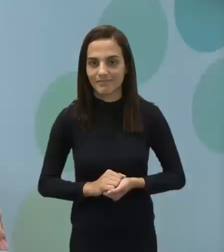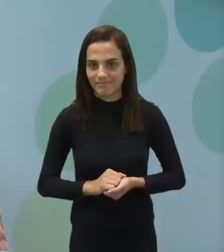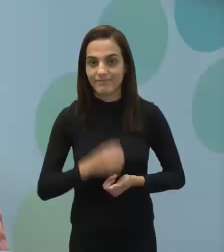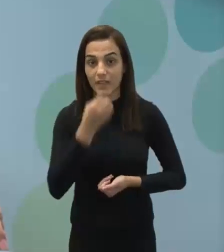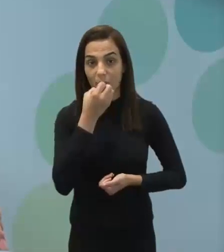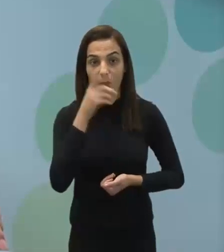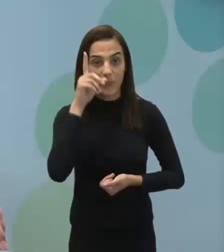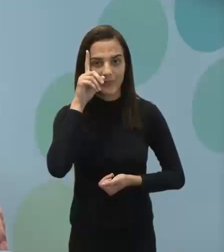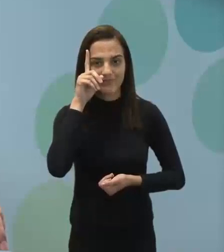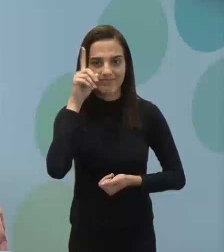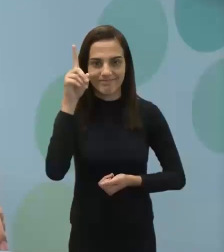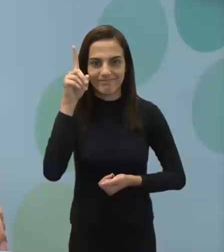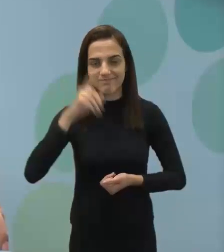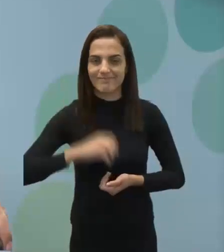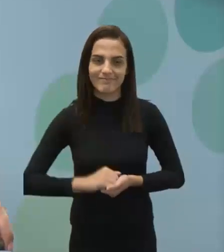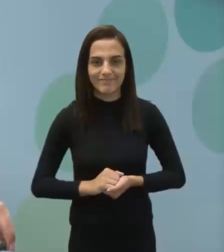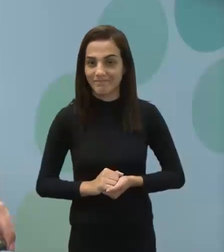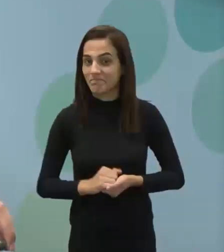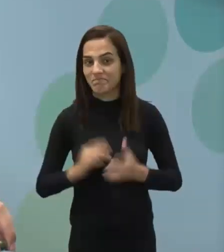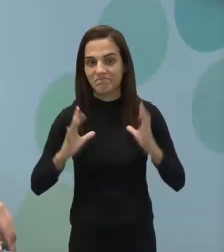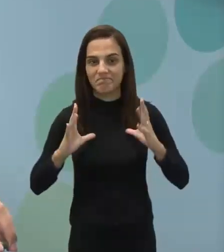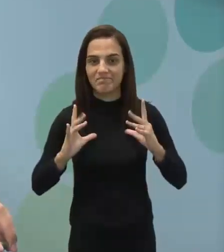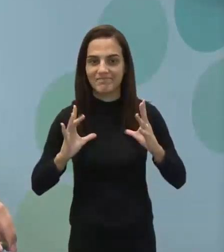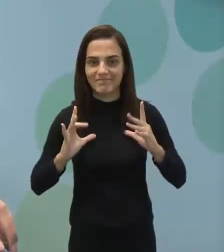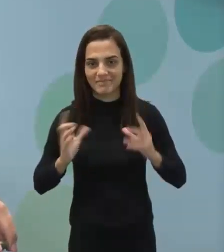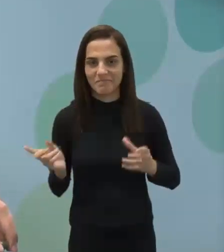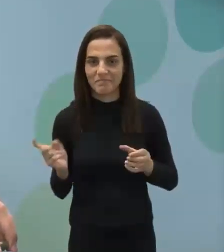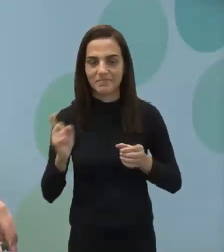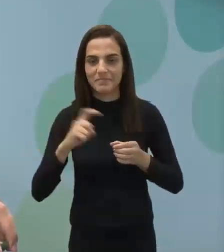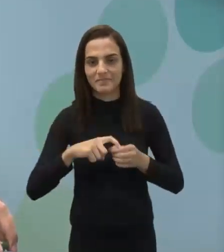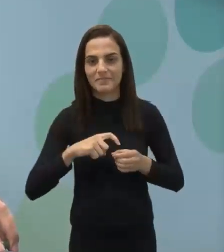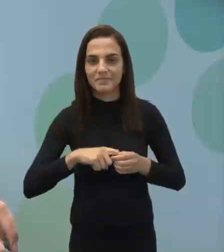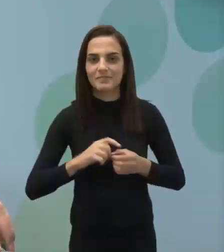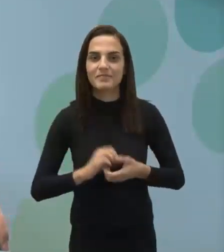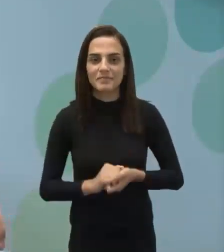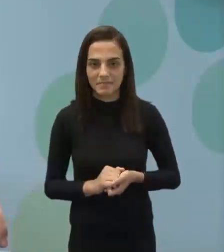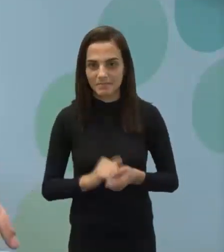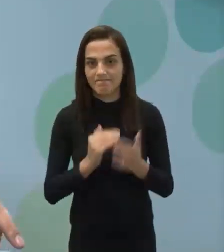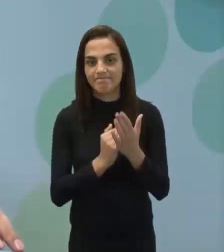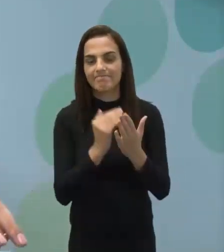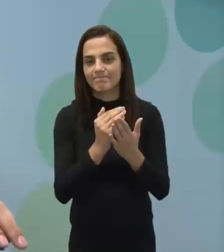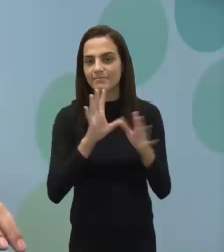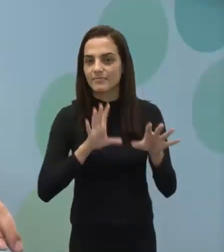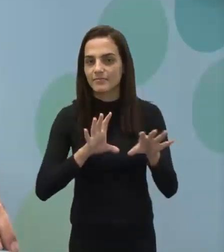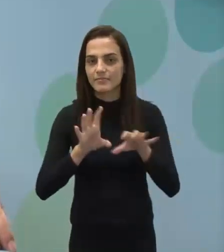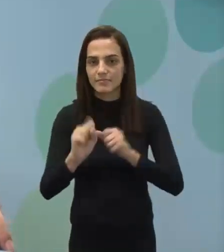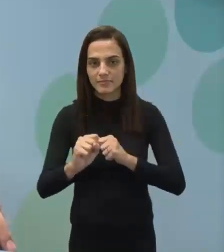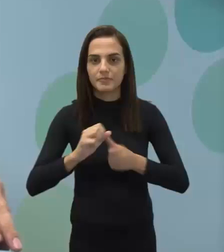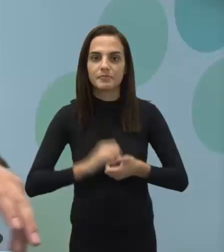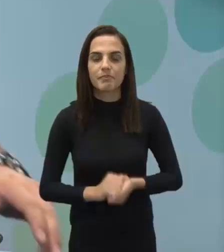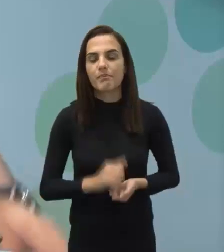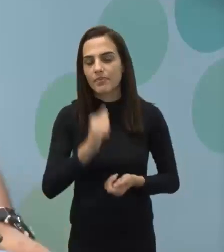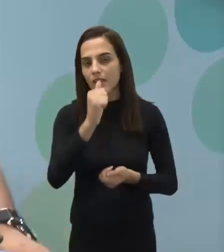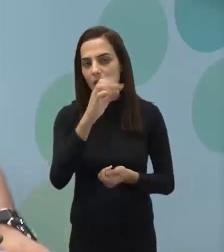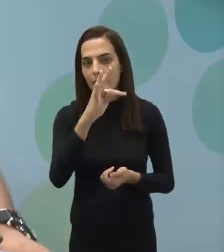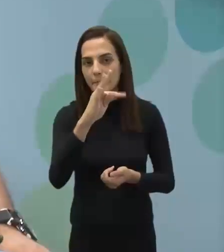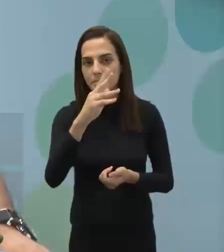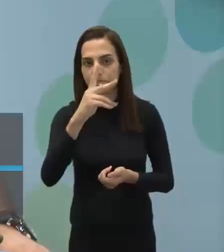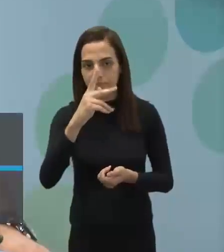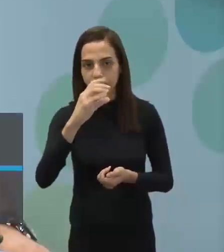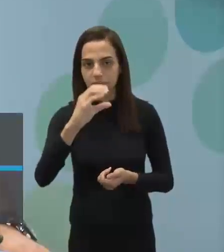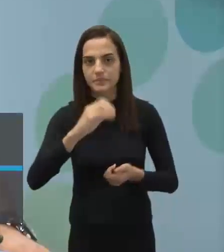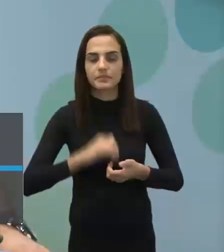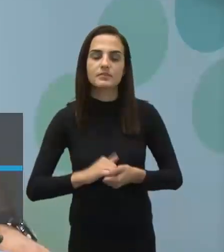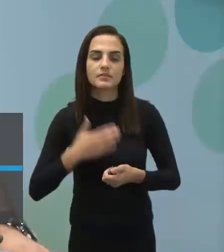Bom dia! Após o feriadão, estamos aí novamente com mais uma formação de ATPC. Eu